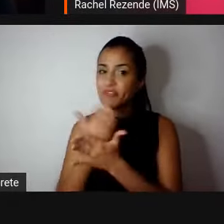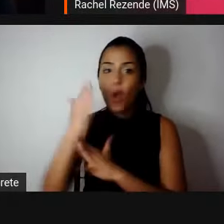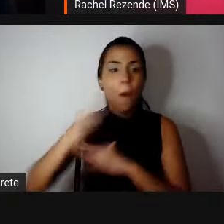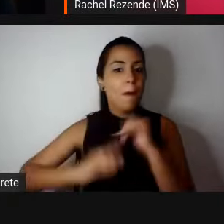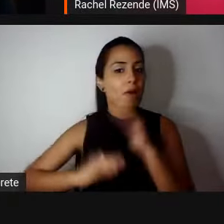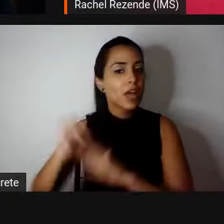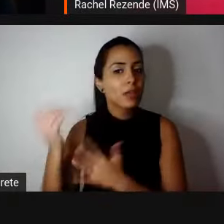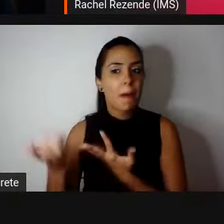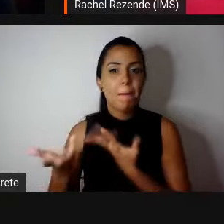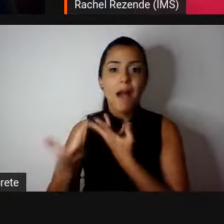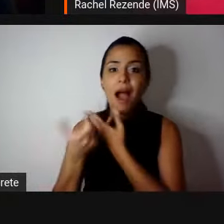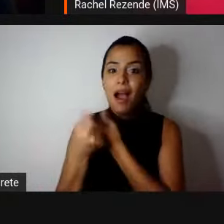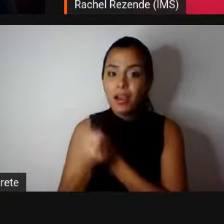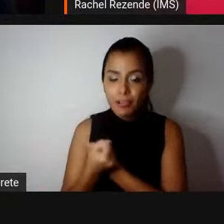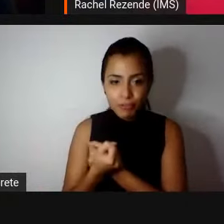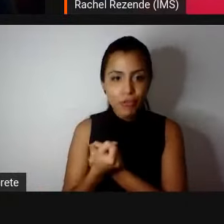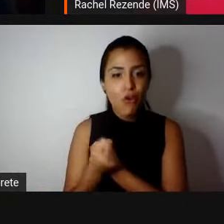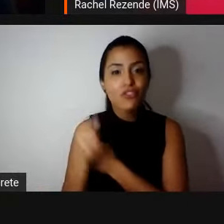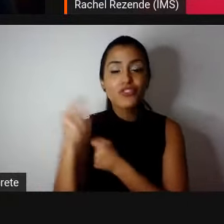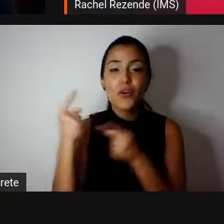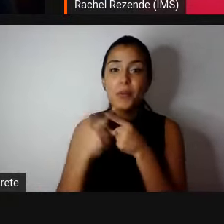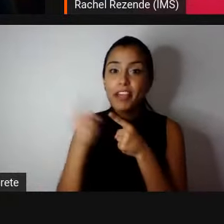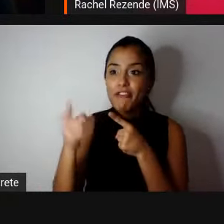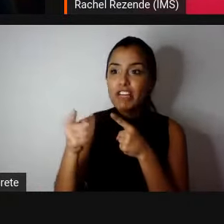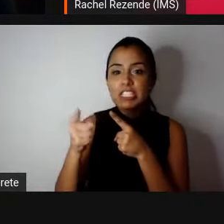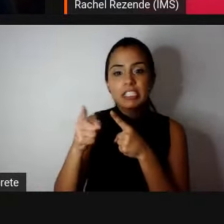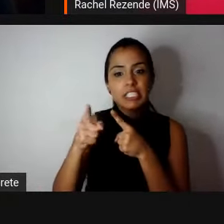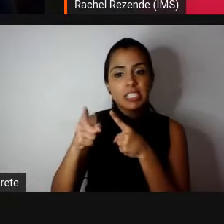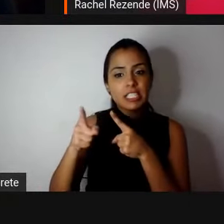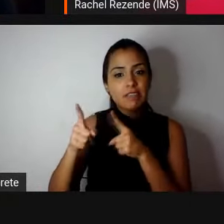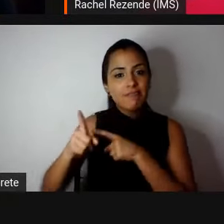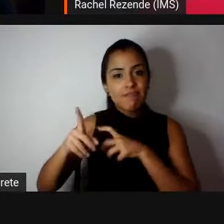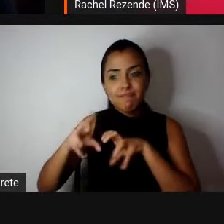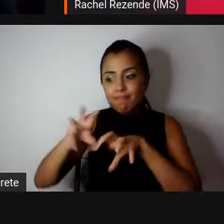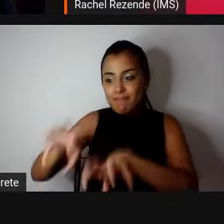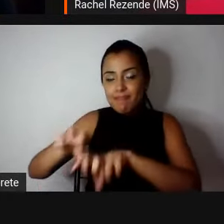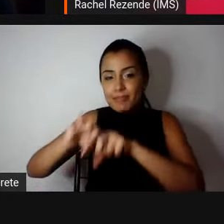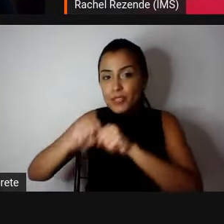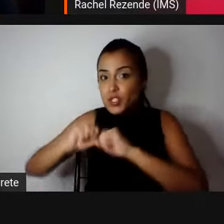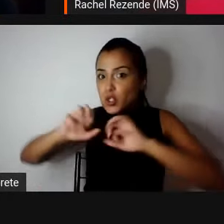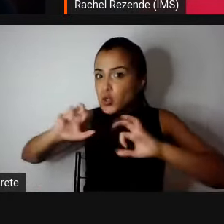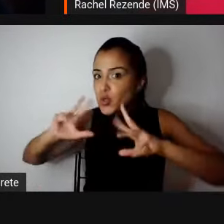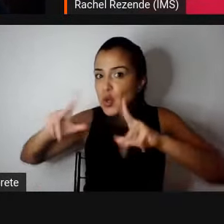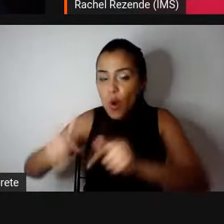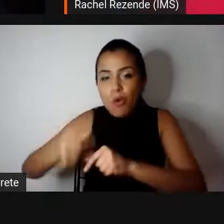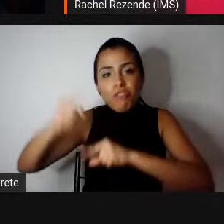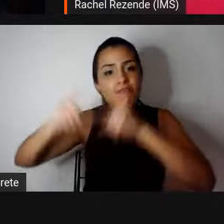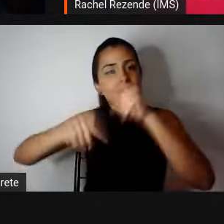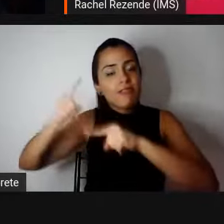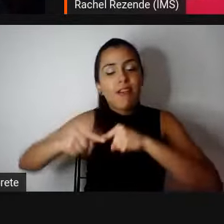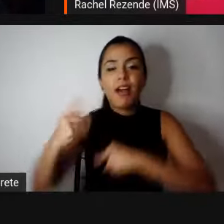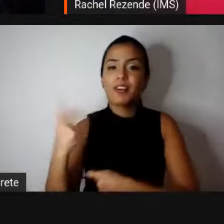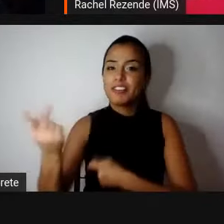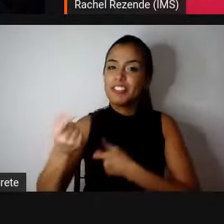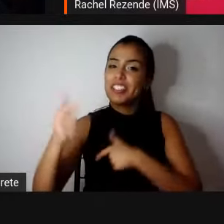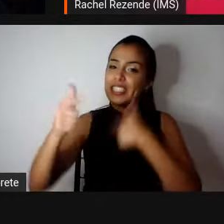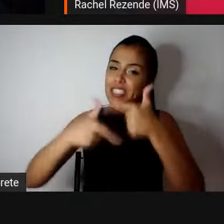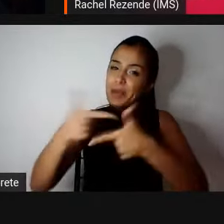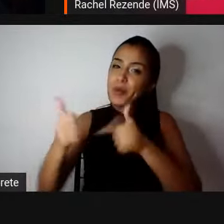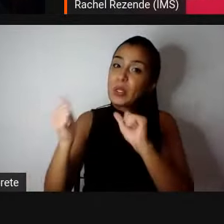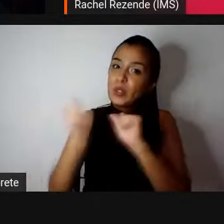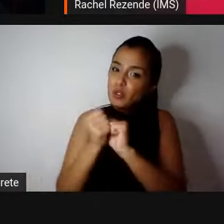né, você mergulhou em todo aquele material, a gente trabalhou junto, né, e teve essa virtude, né, de